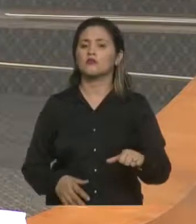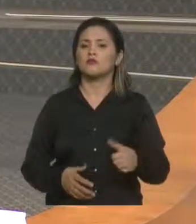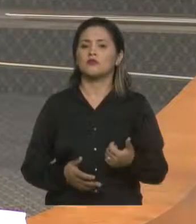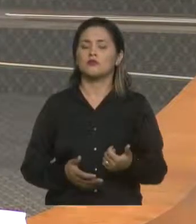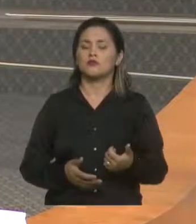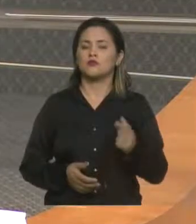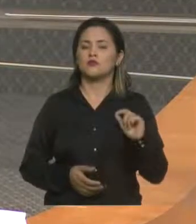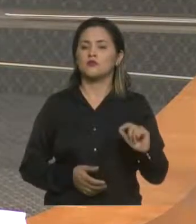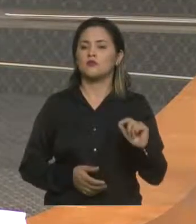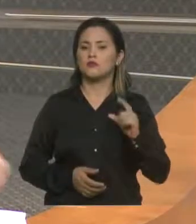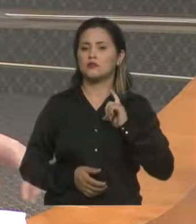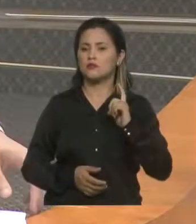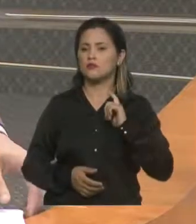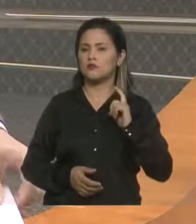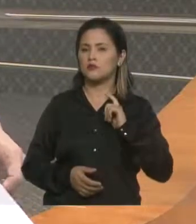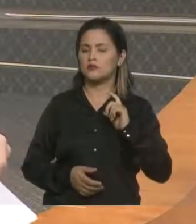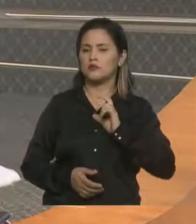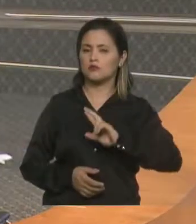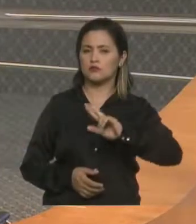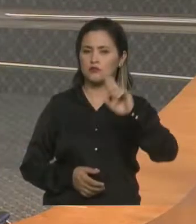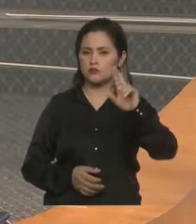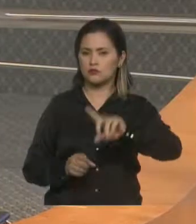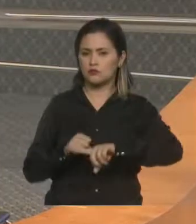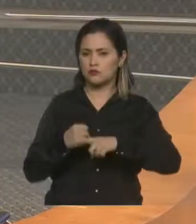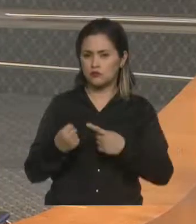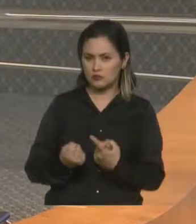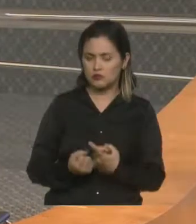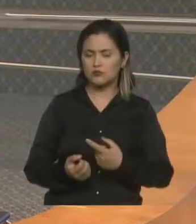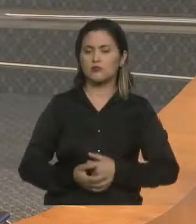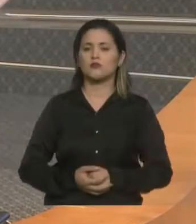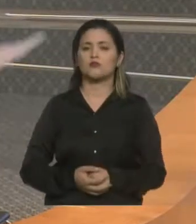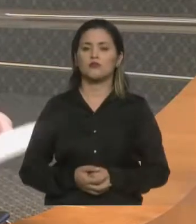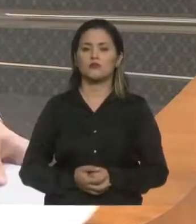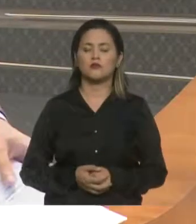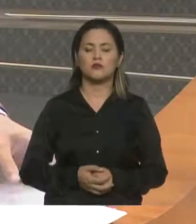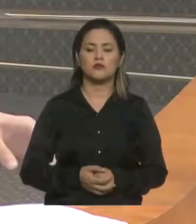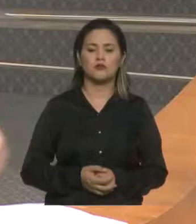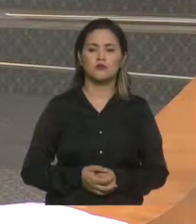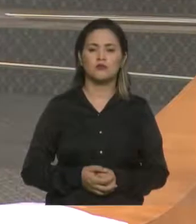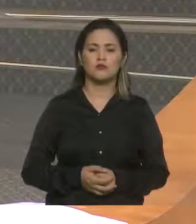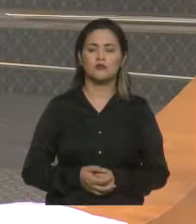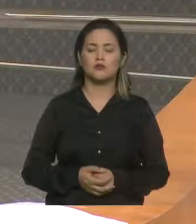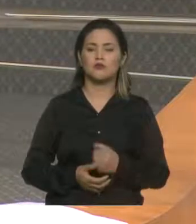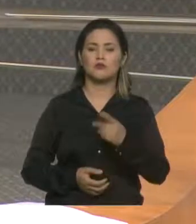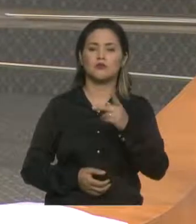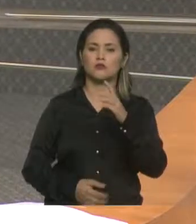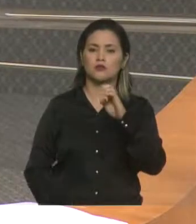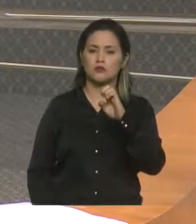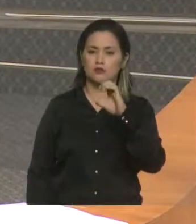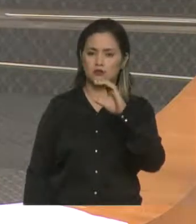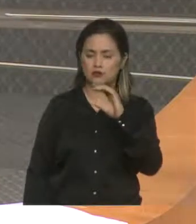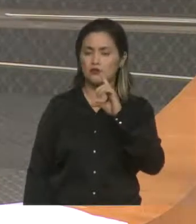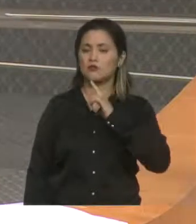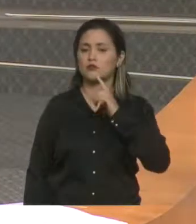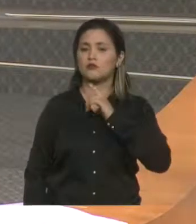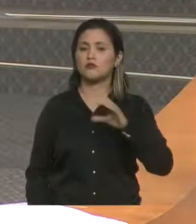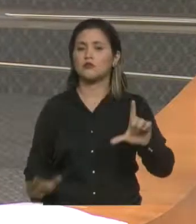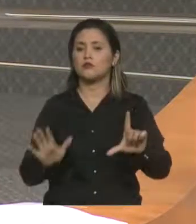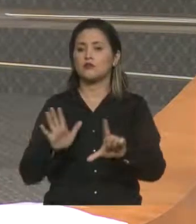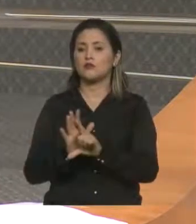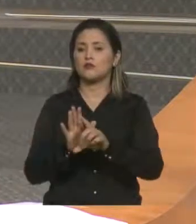de representantes da sociedade civil. Isso aqui, emenda constitucional, teve uma lei